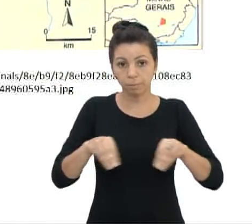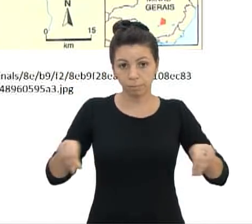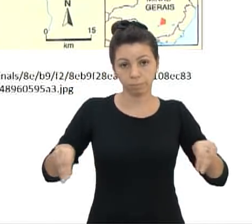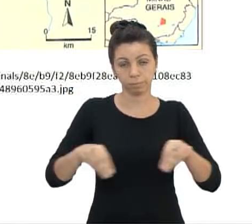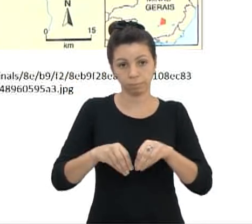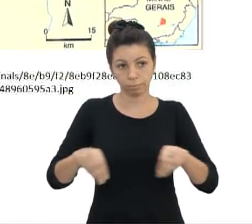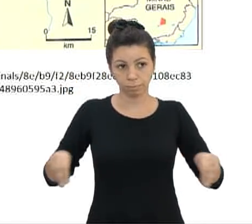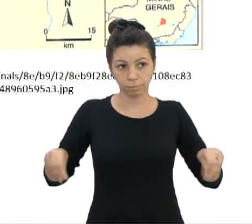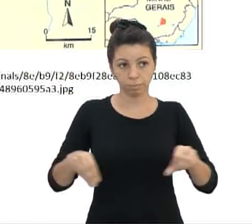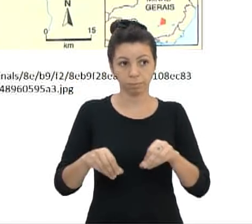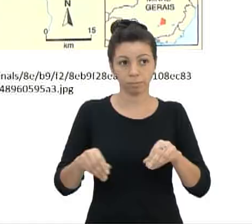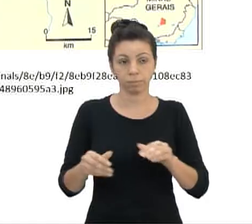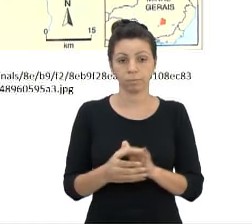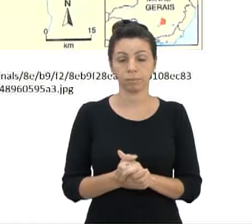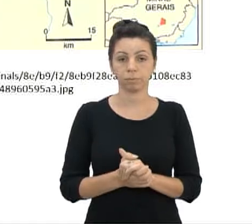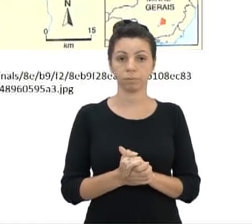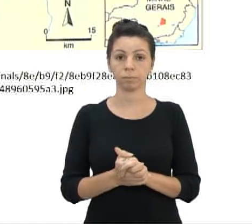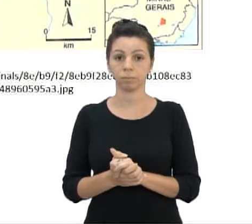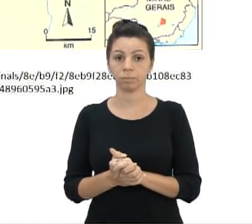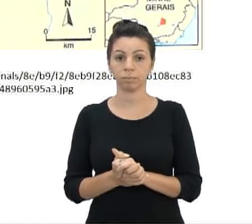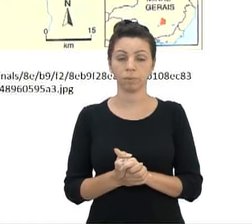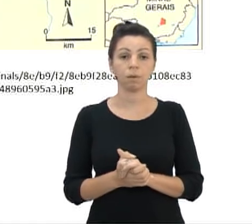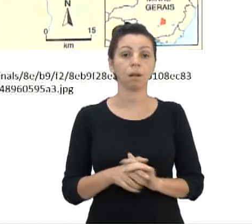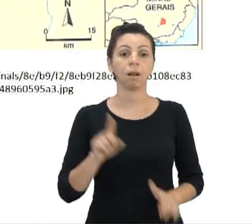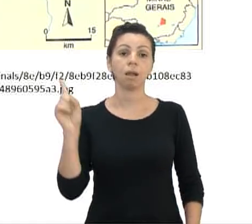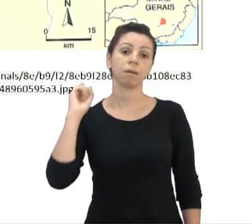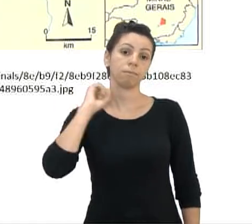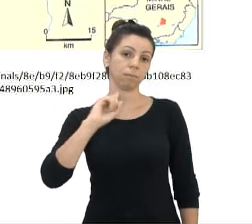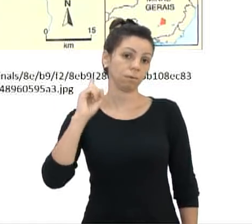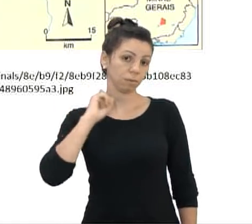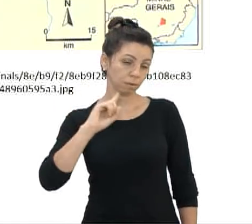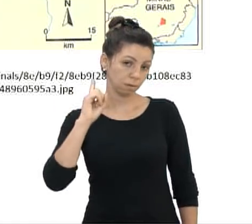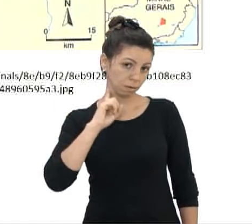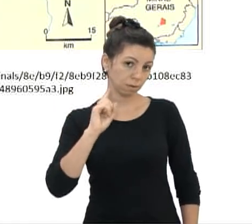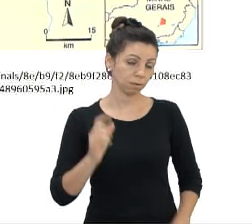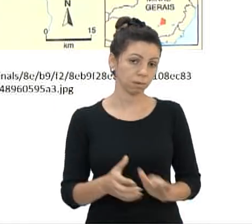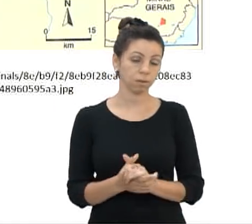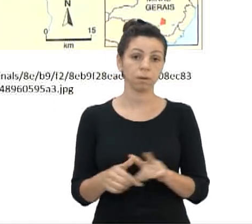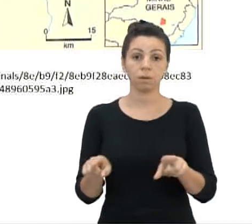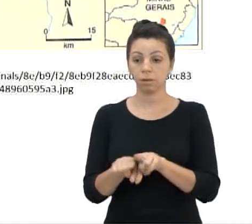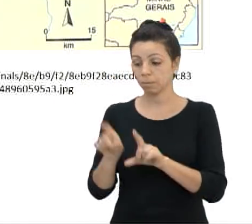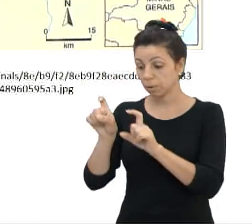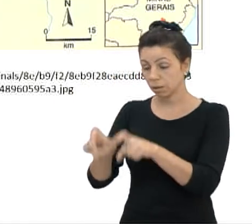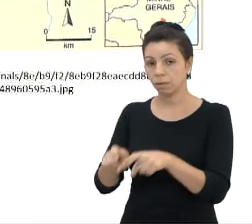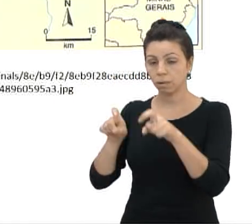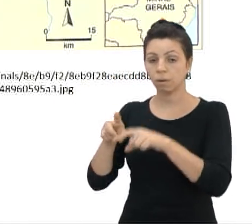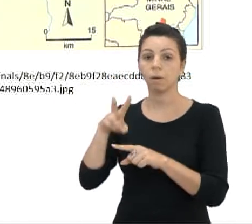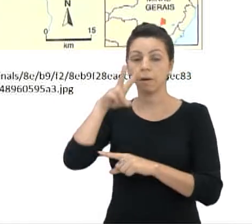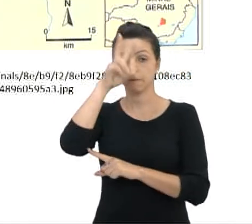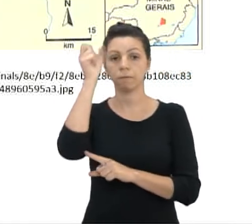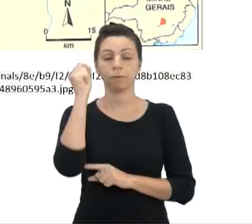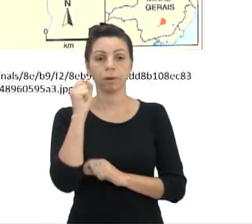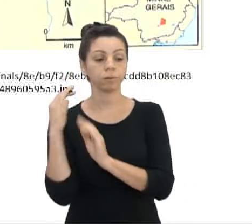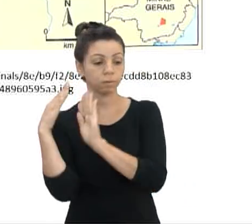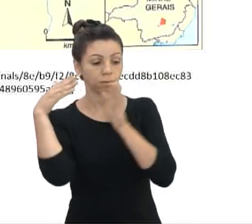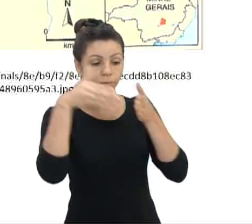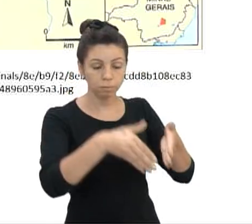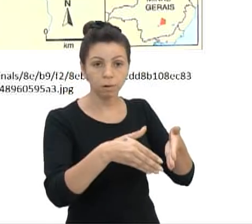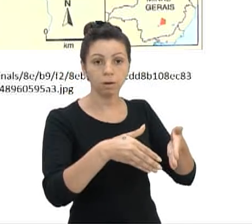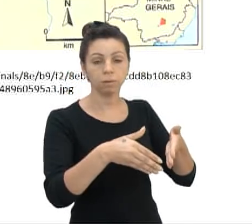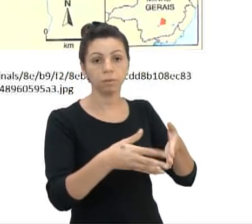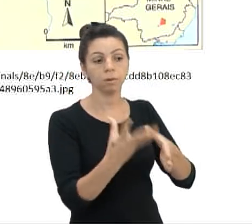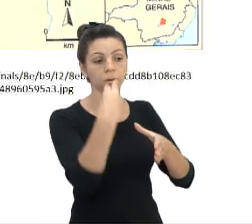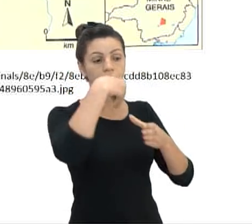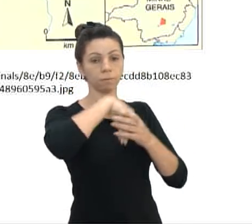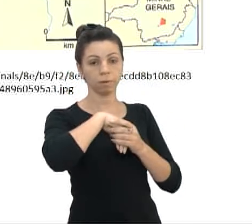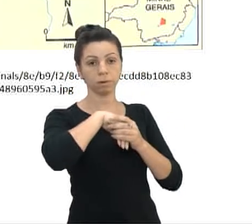quadrilátero ferrífero, em especial na região de Minas Gerais. Possui uma agropecuária forte destinada tanto para o mercado interno,